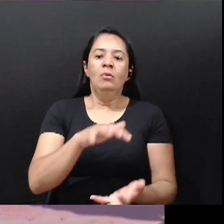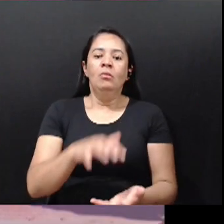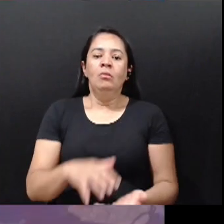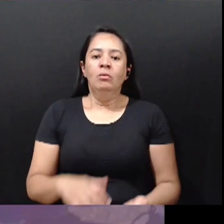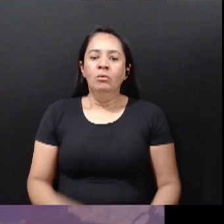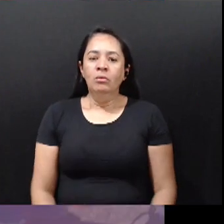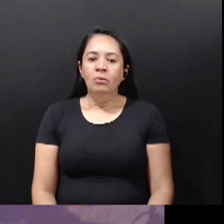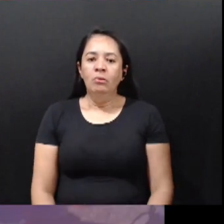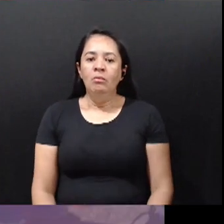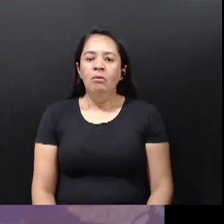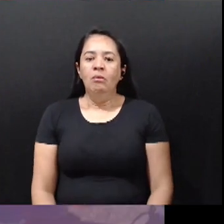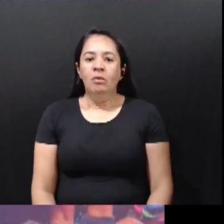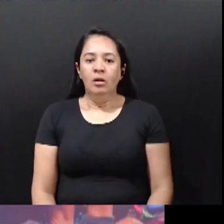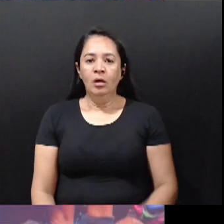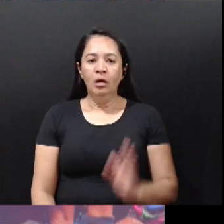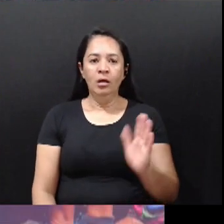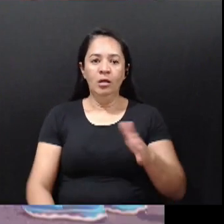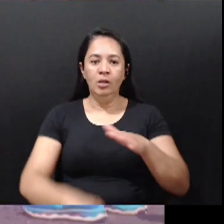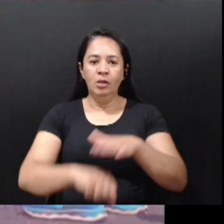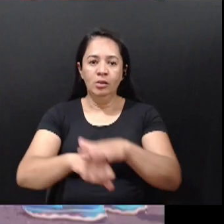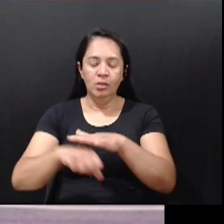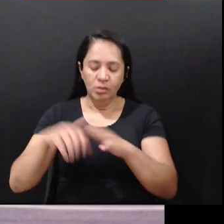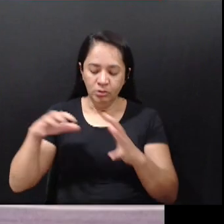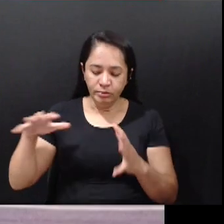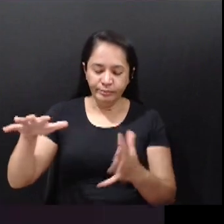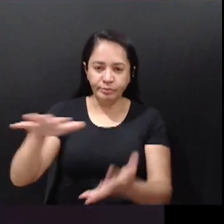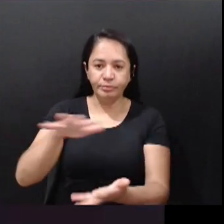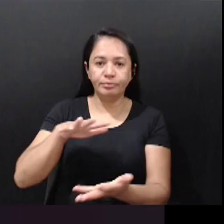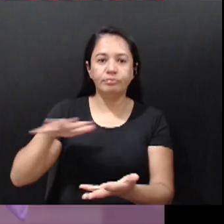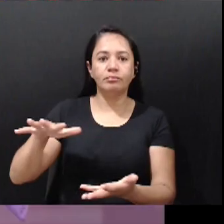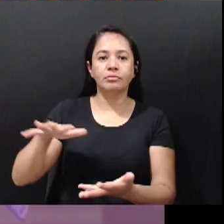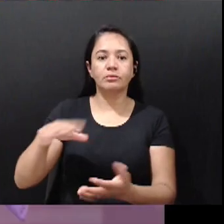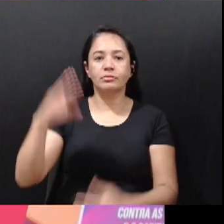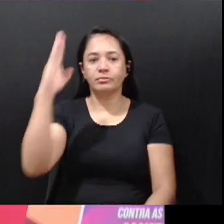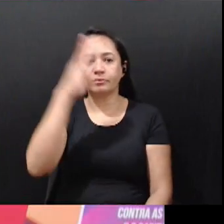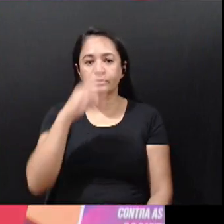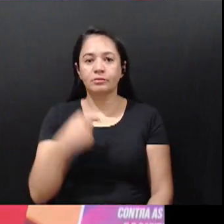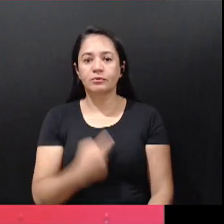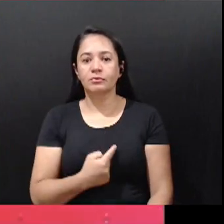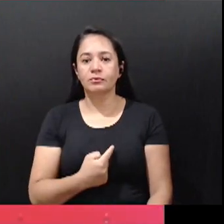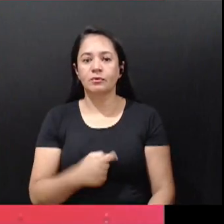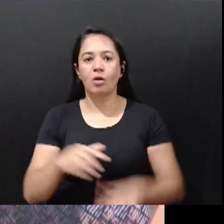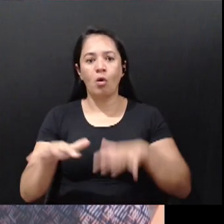foram feitas no mundo todo. Aqui no Brasil nós estávamos muito no movimento contra a